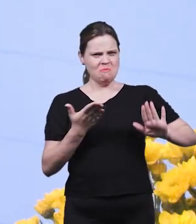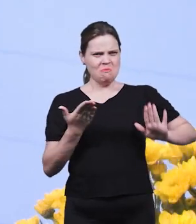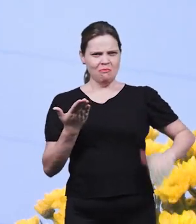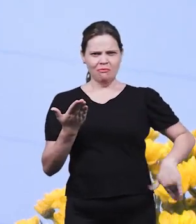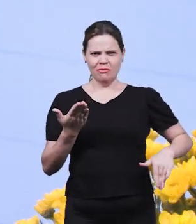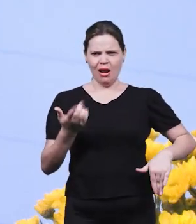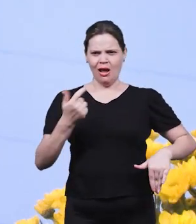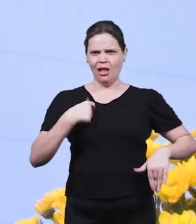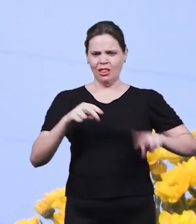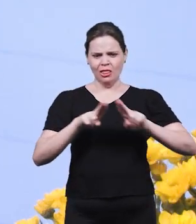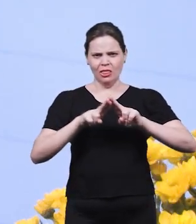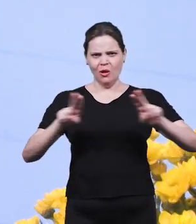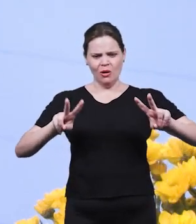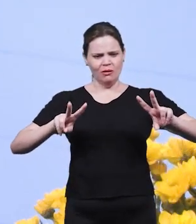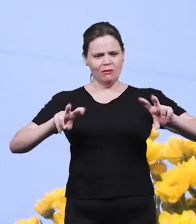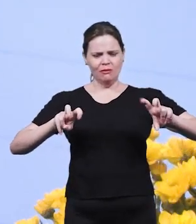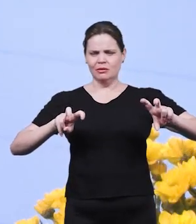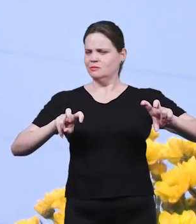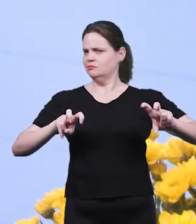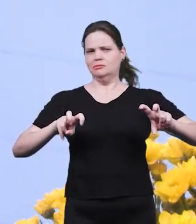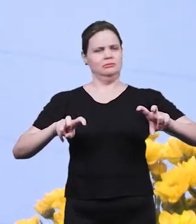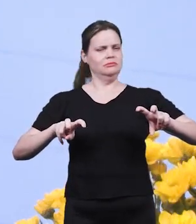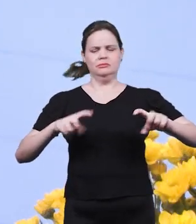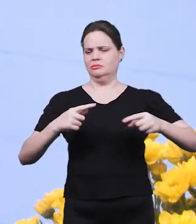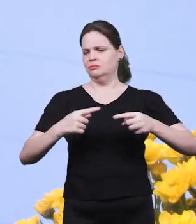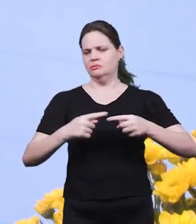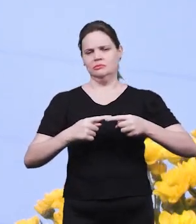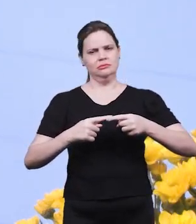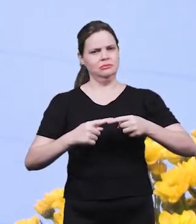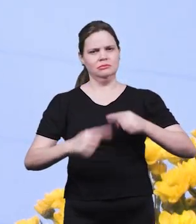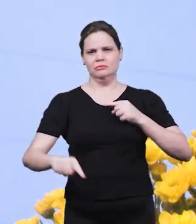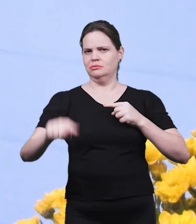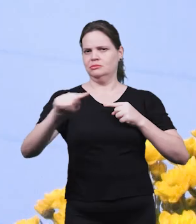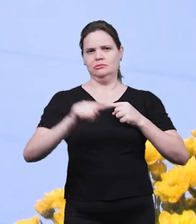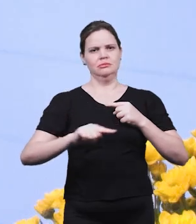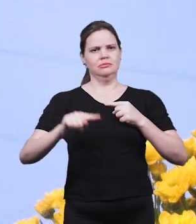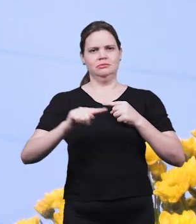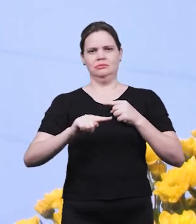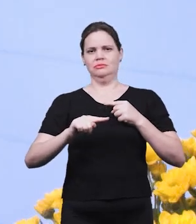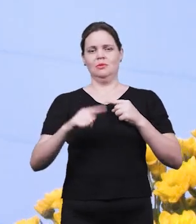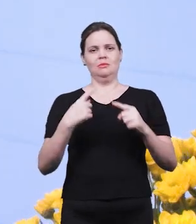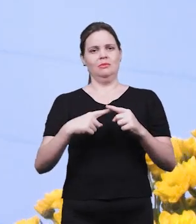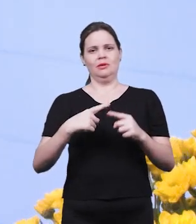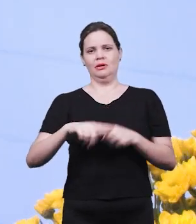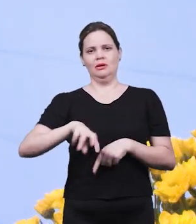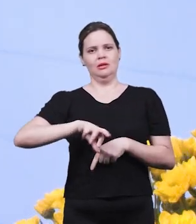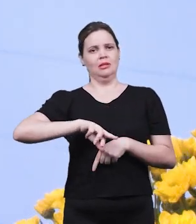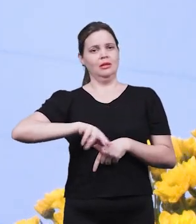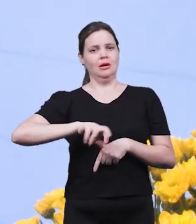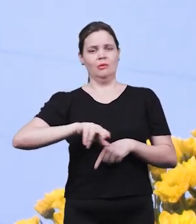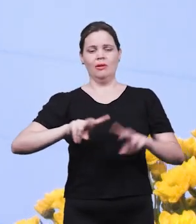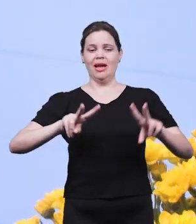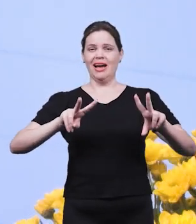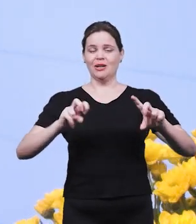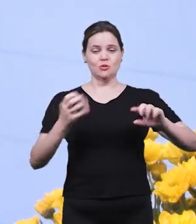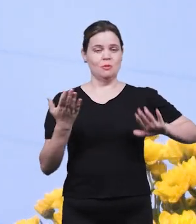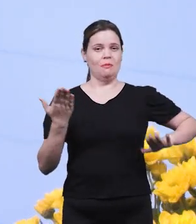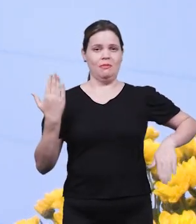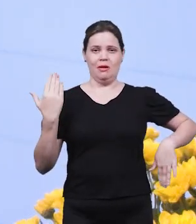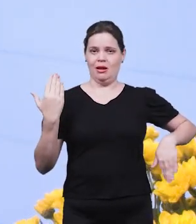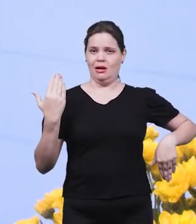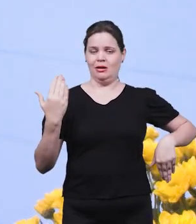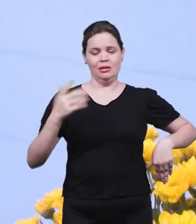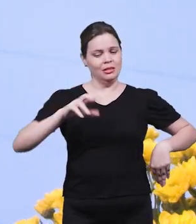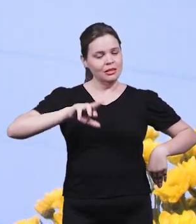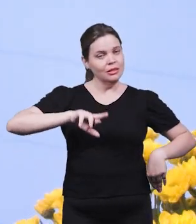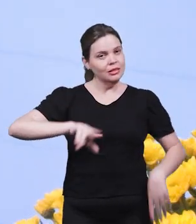nomenclatura que não trata, a PEC não trata, absolutamente não trata de praia e